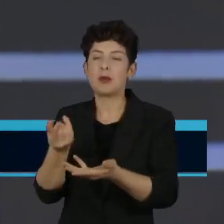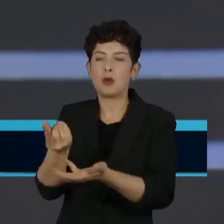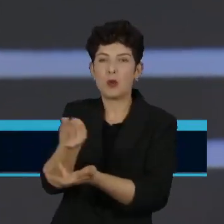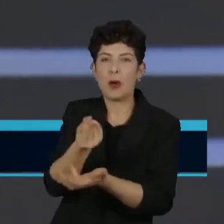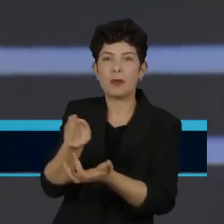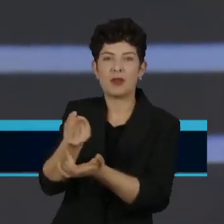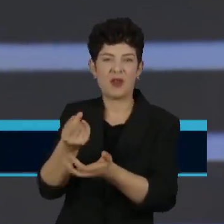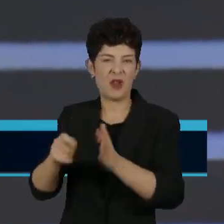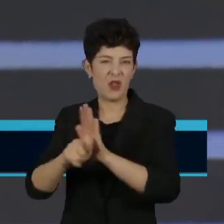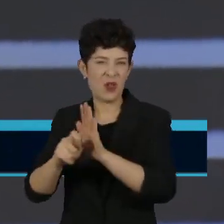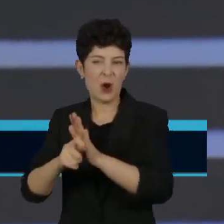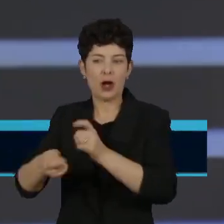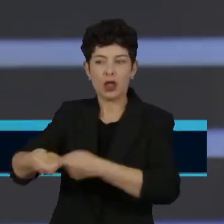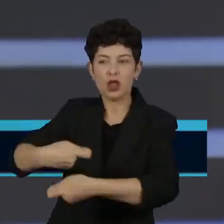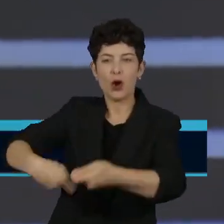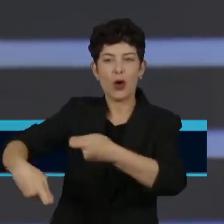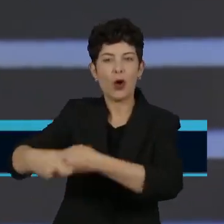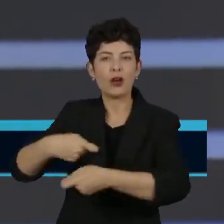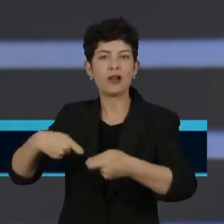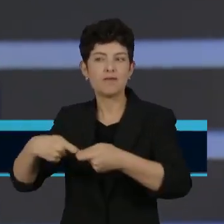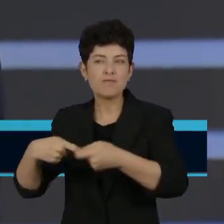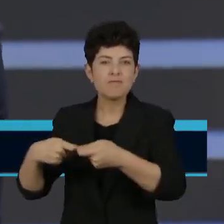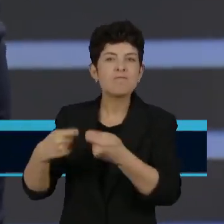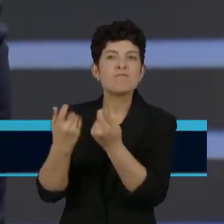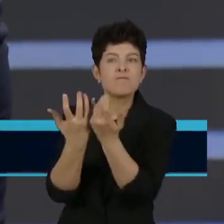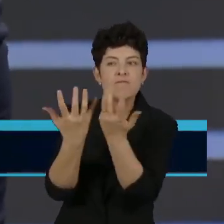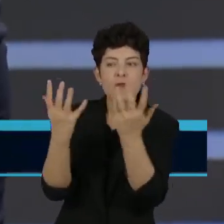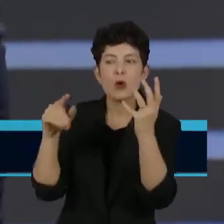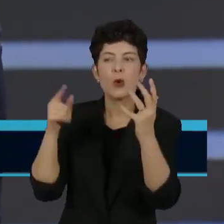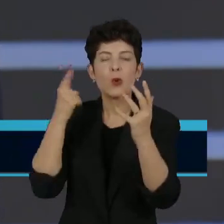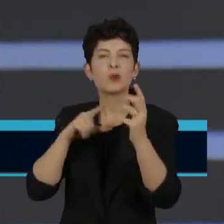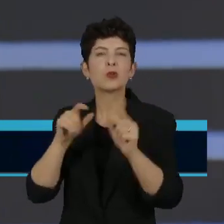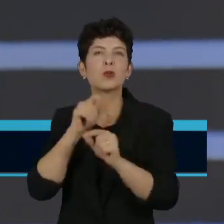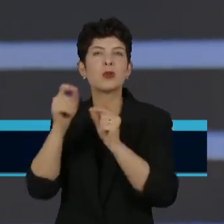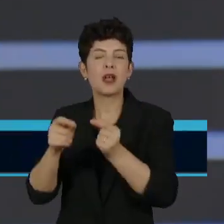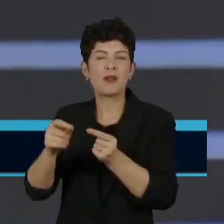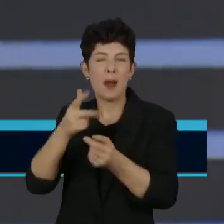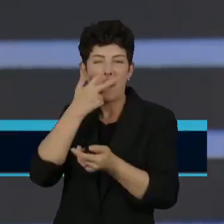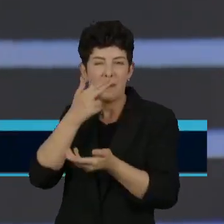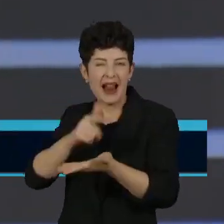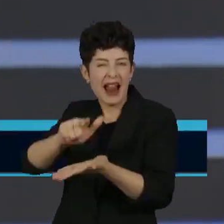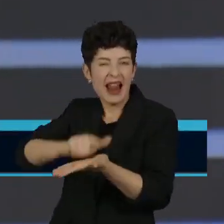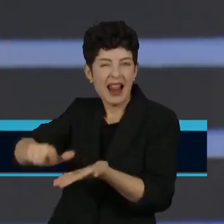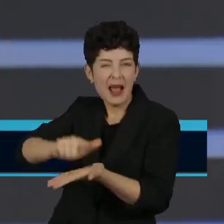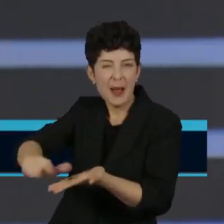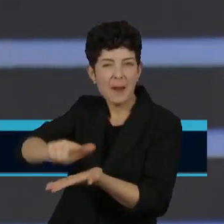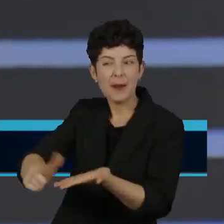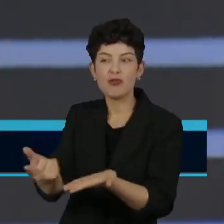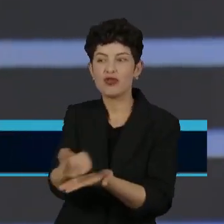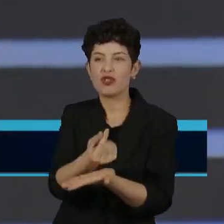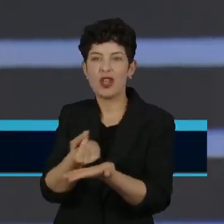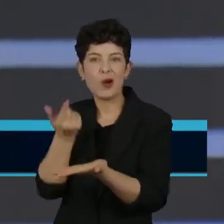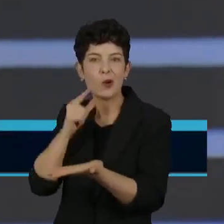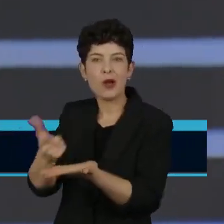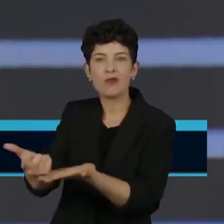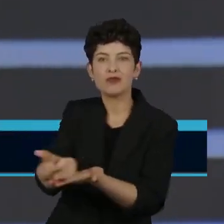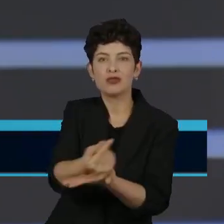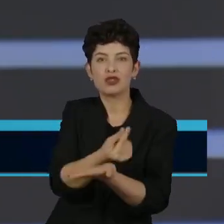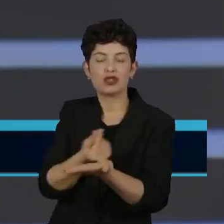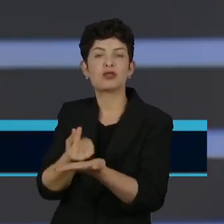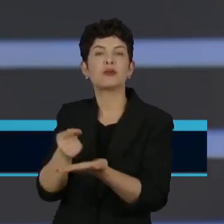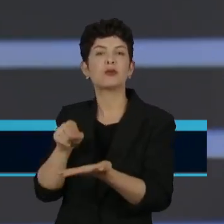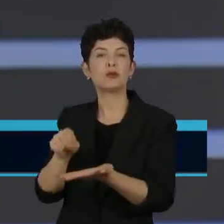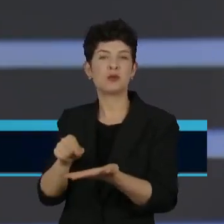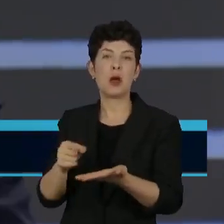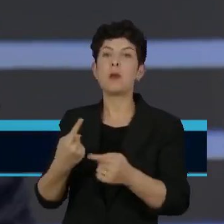do narcotráfico usa atividades na Amazônia para branquear os seus capitais ou lavar o seu dinheiro, a ausência de Estado é que